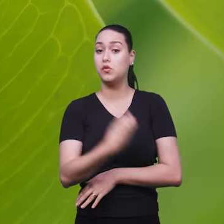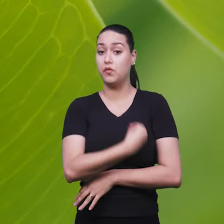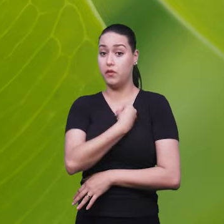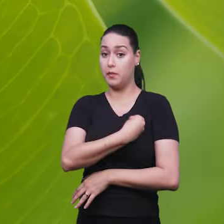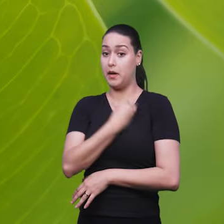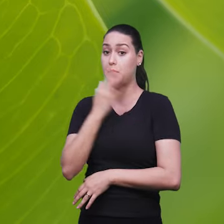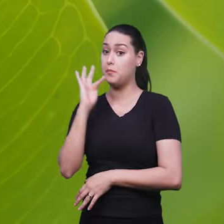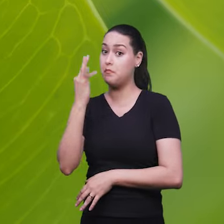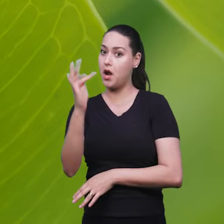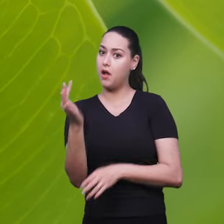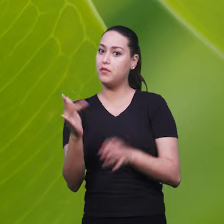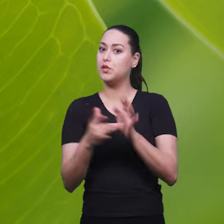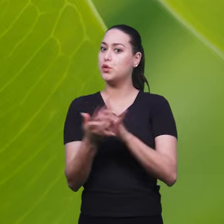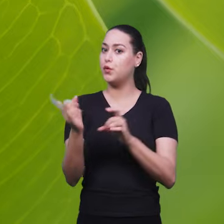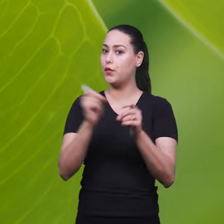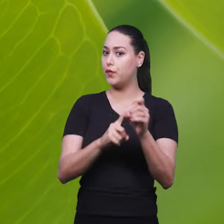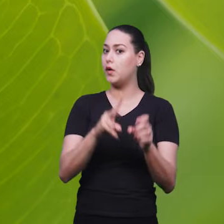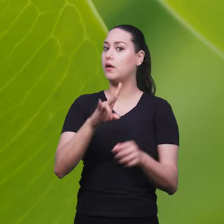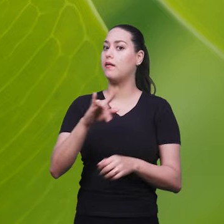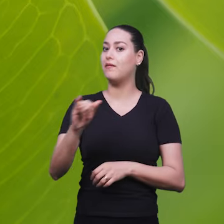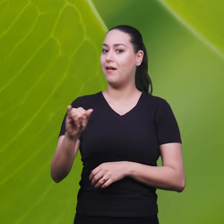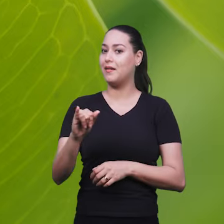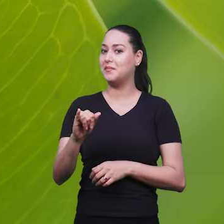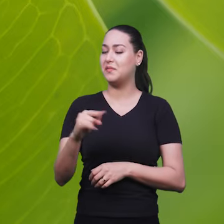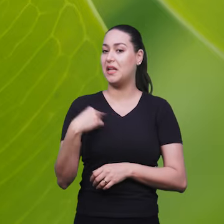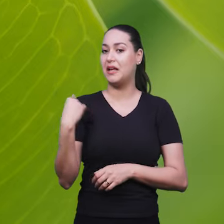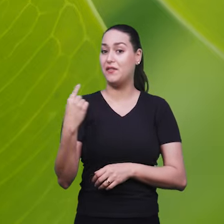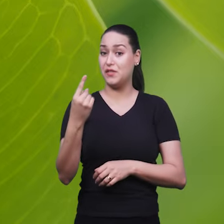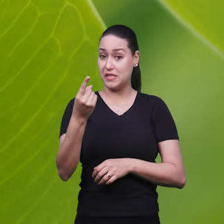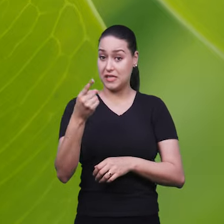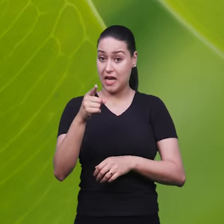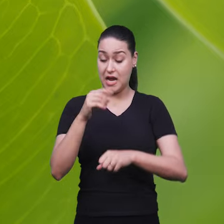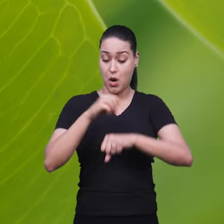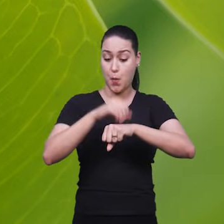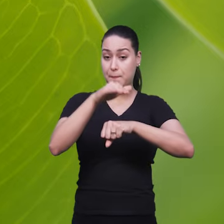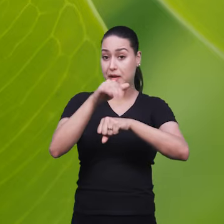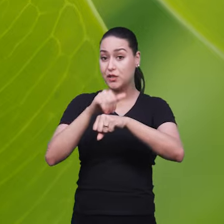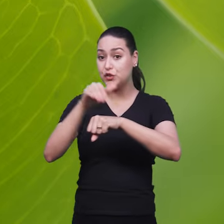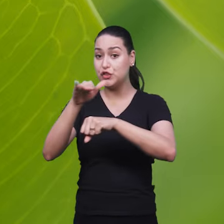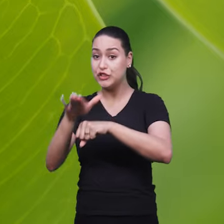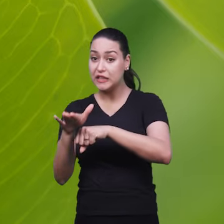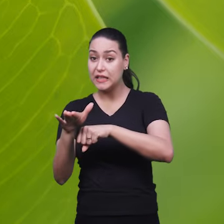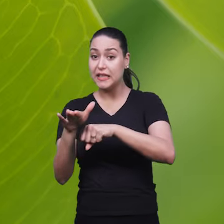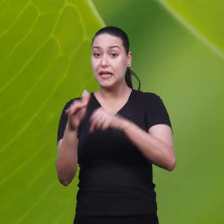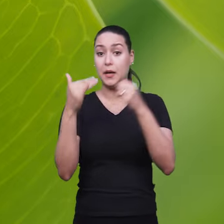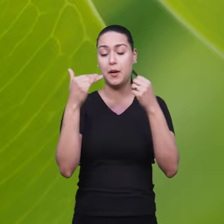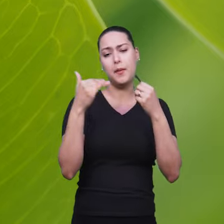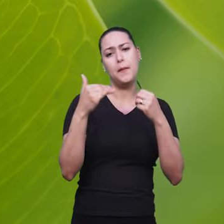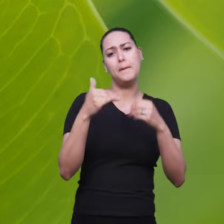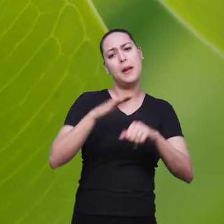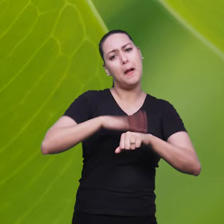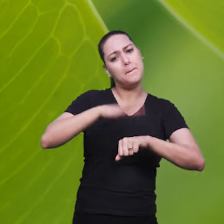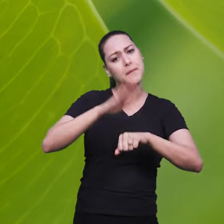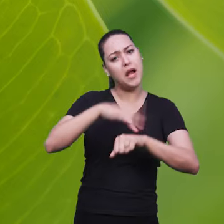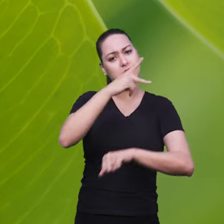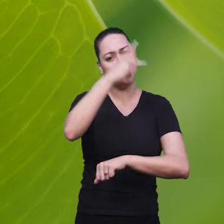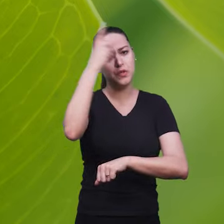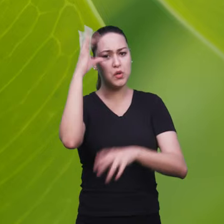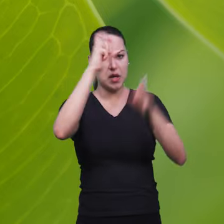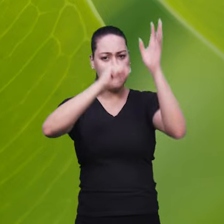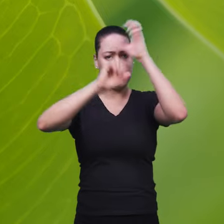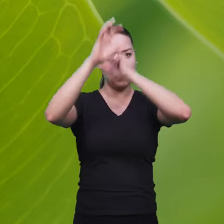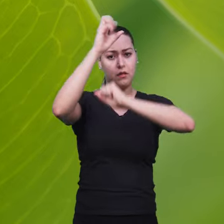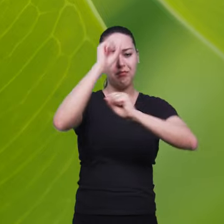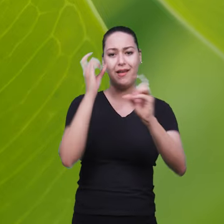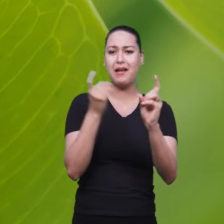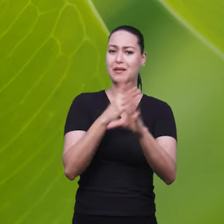que é o momento da breve volta do Senhor Jesus. Compartilhe este vídeo do programa para que mais pessoas também possam aprender